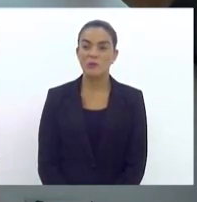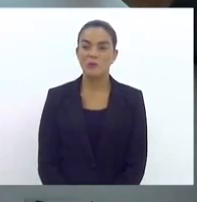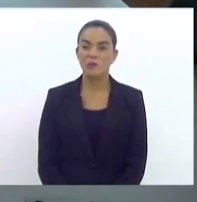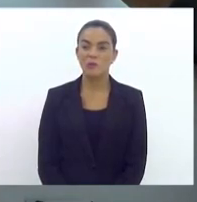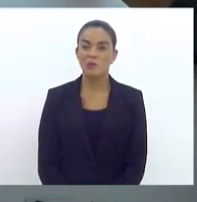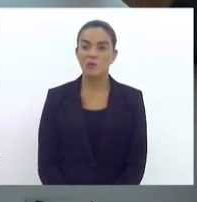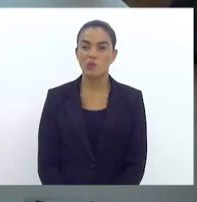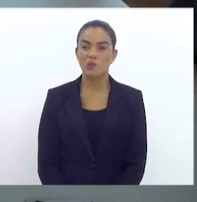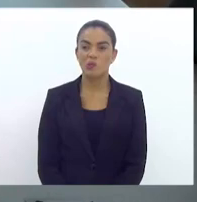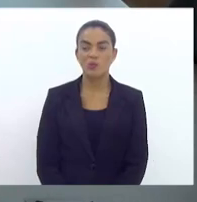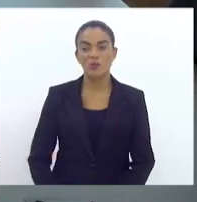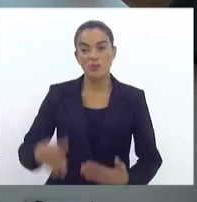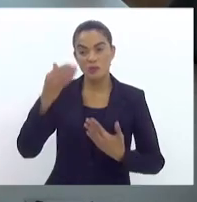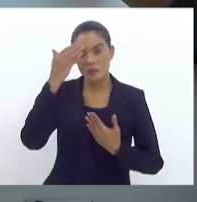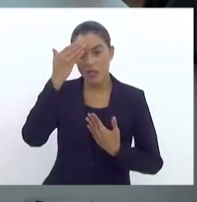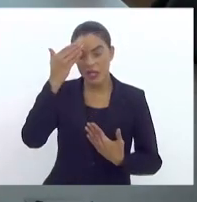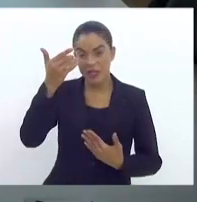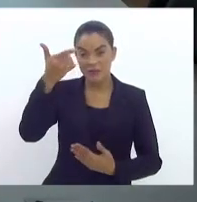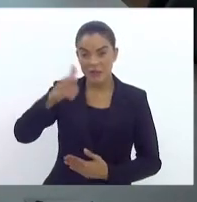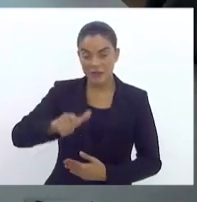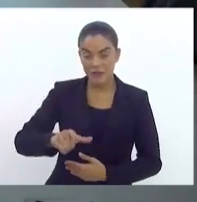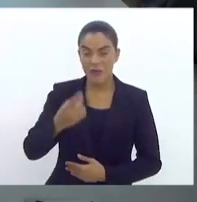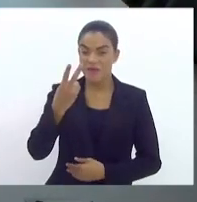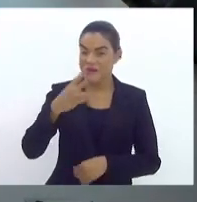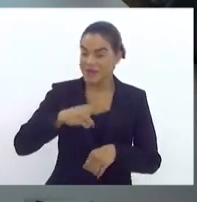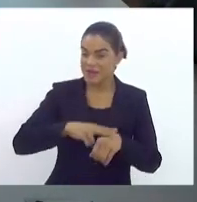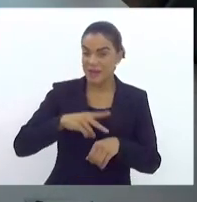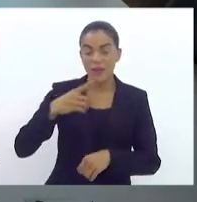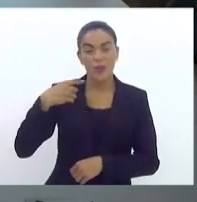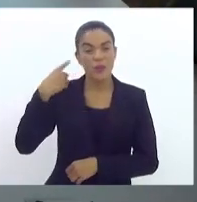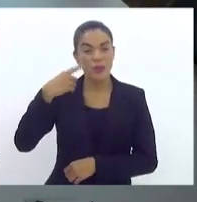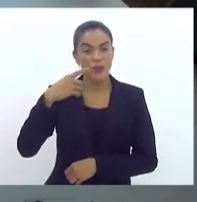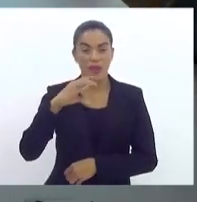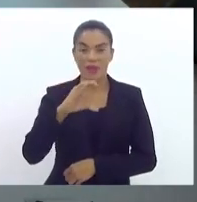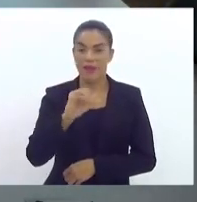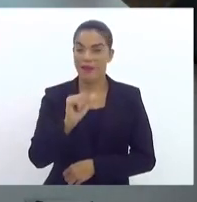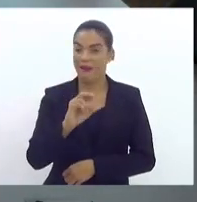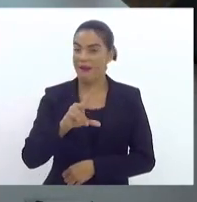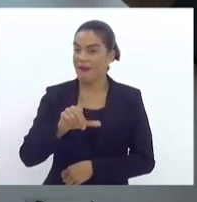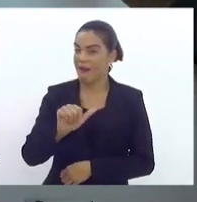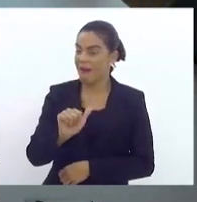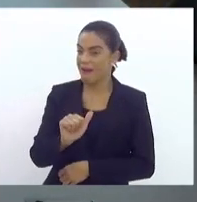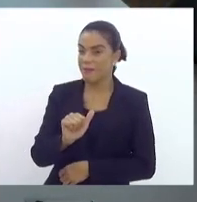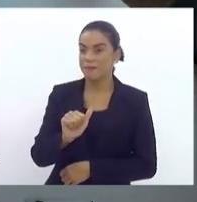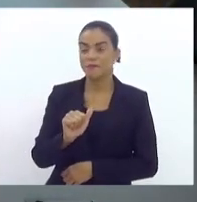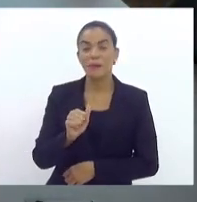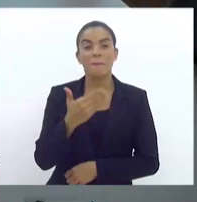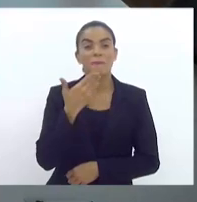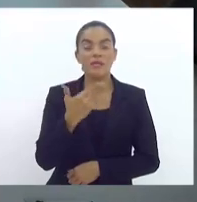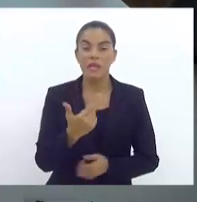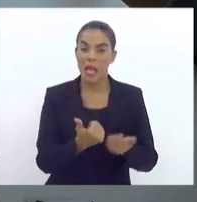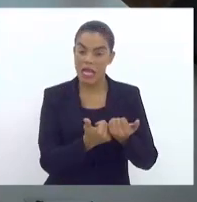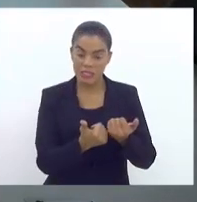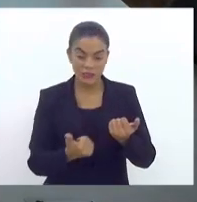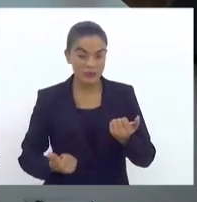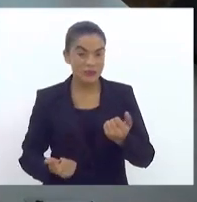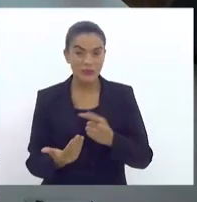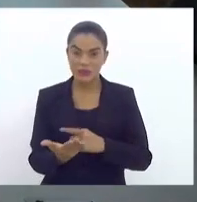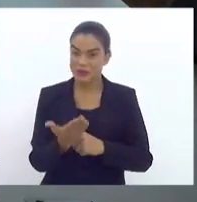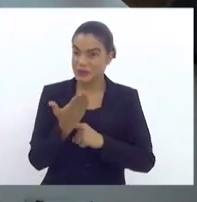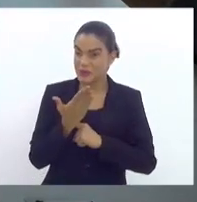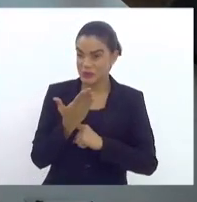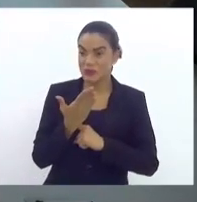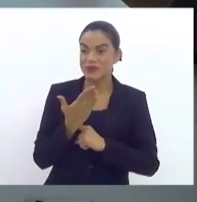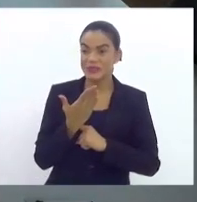bom agradecendo mais uma vez a doutora Carla Gaúcho pedir aqui assessoria que nos ajude para